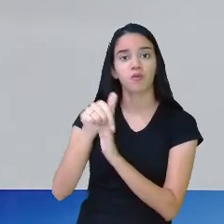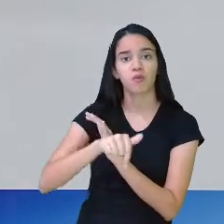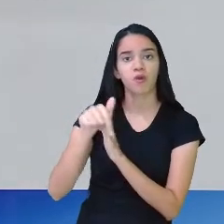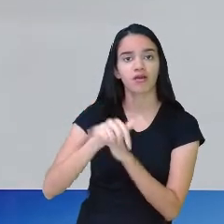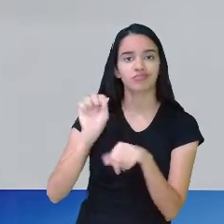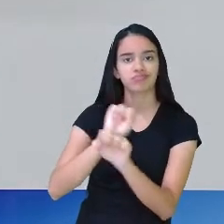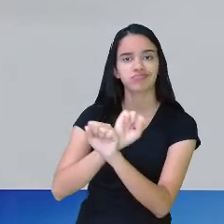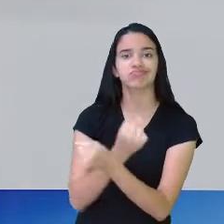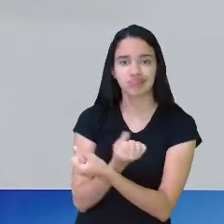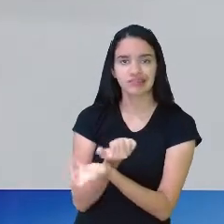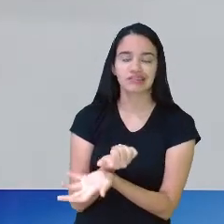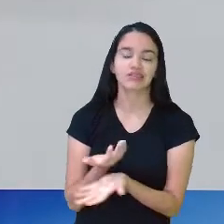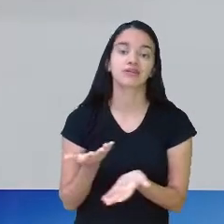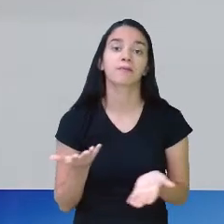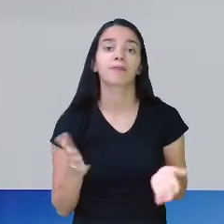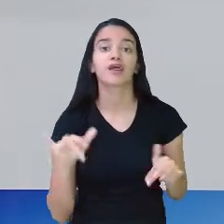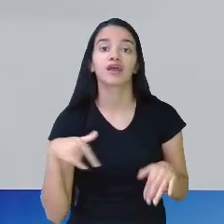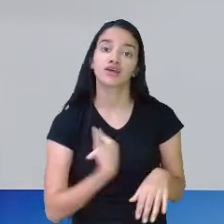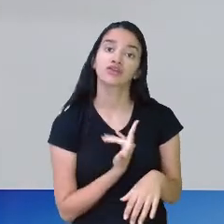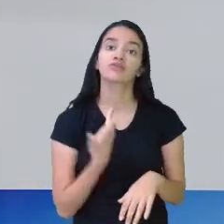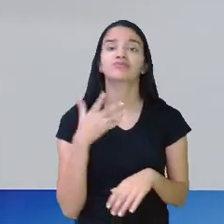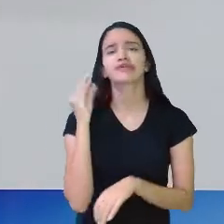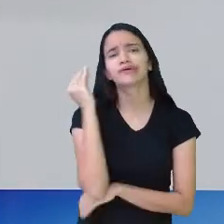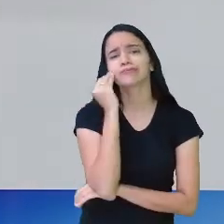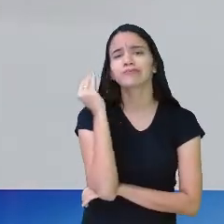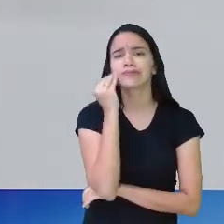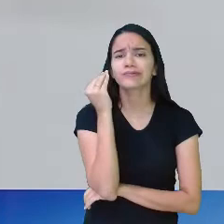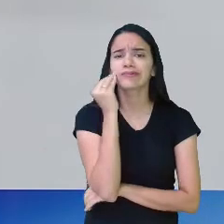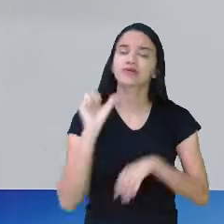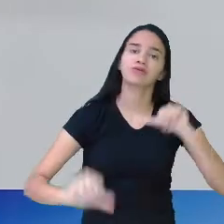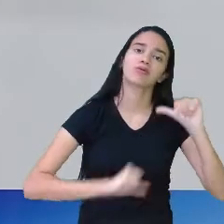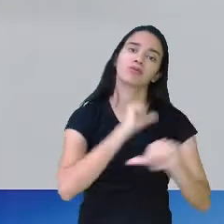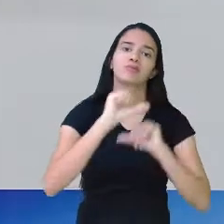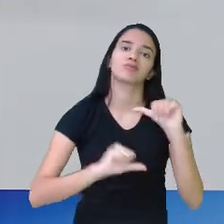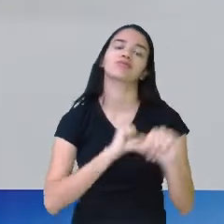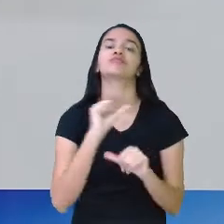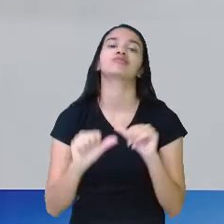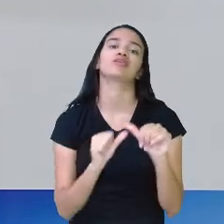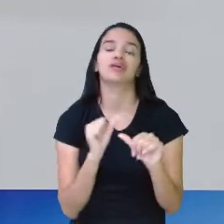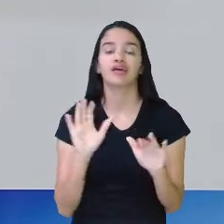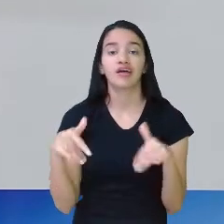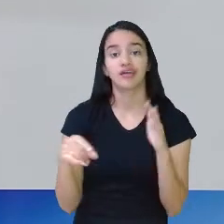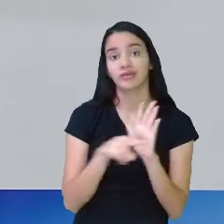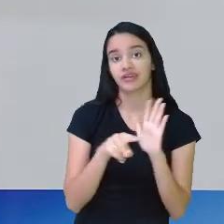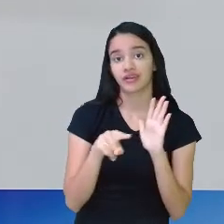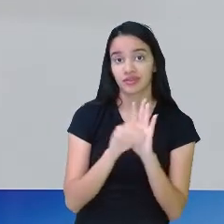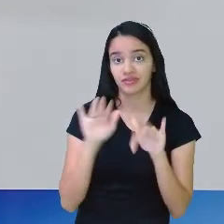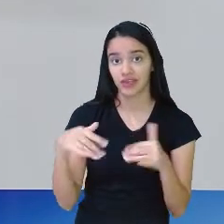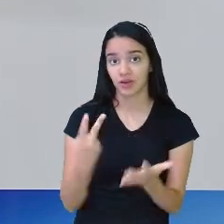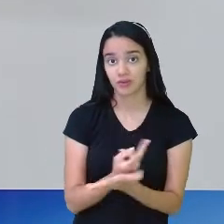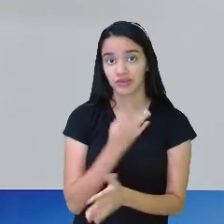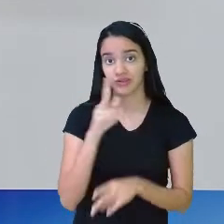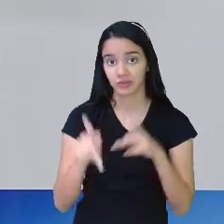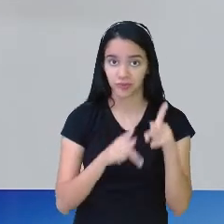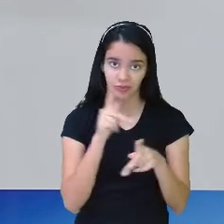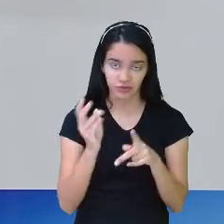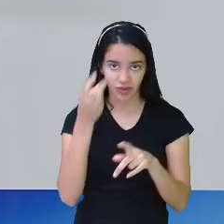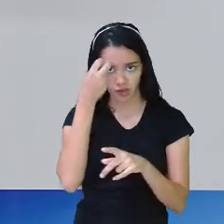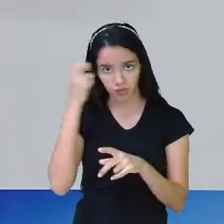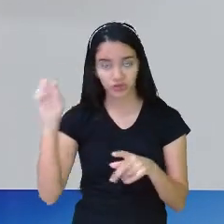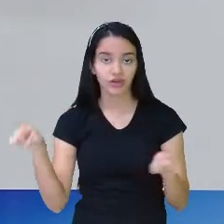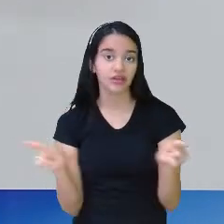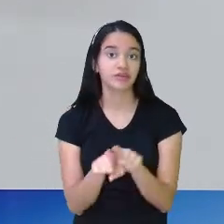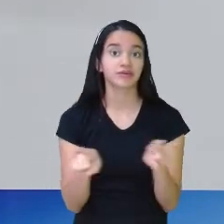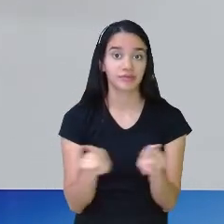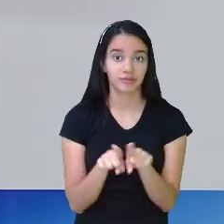país. E a gente ainda está tentando reverter muitas situações negativas que aconteceu com esse povo e com essa cultura, tá certo?